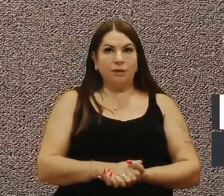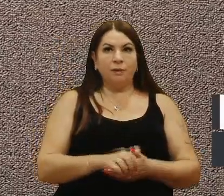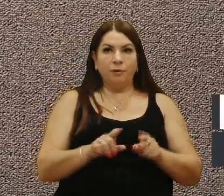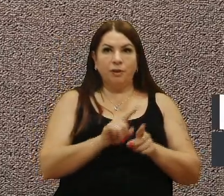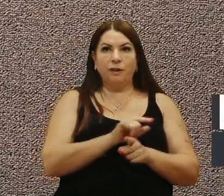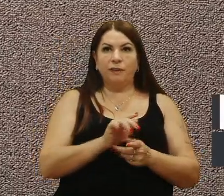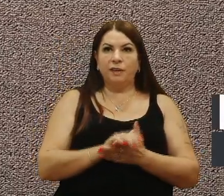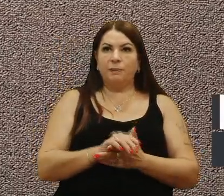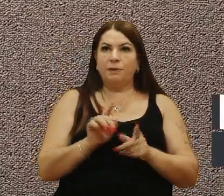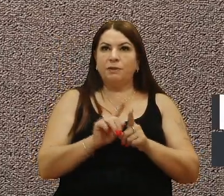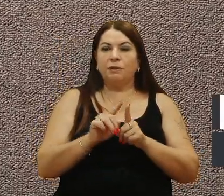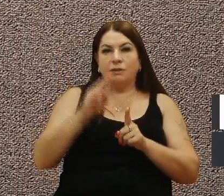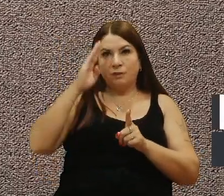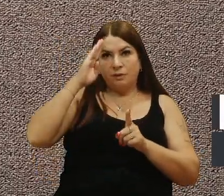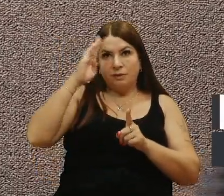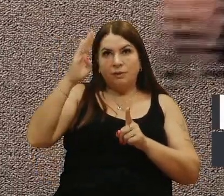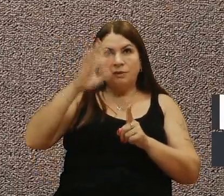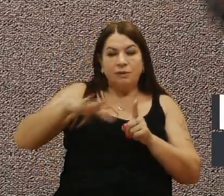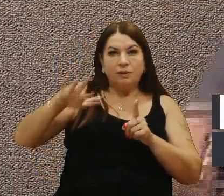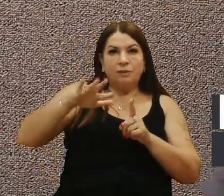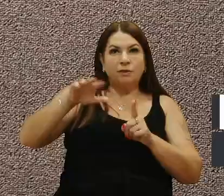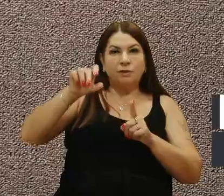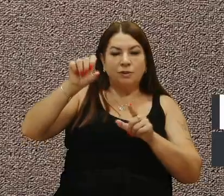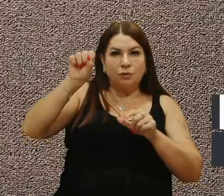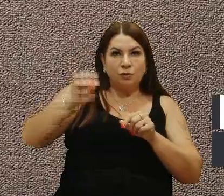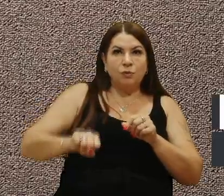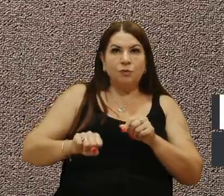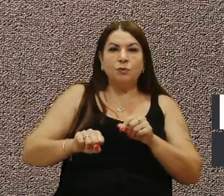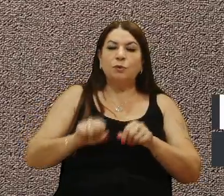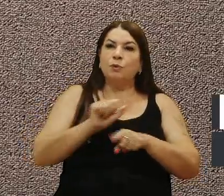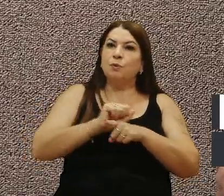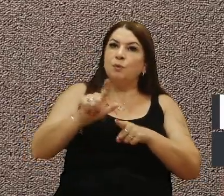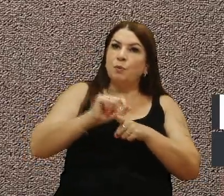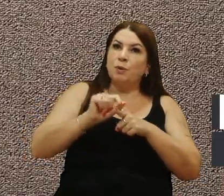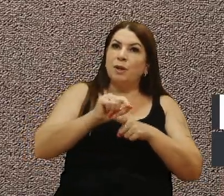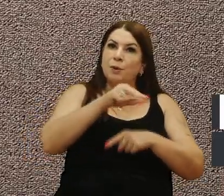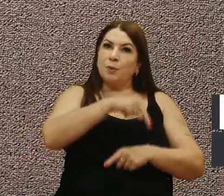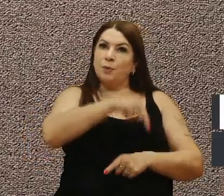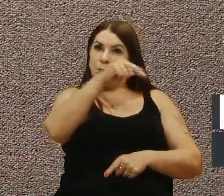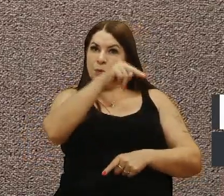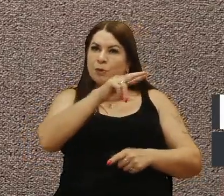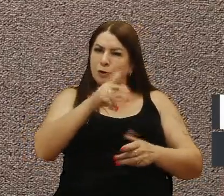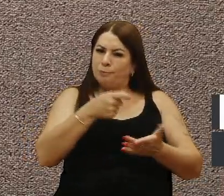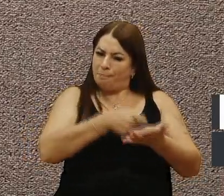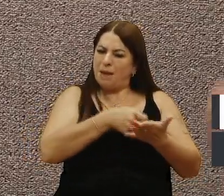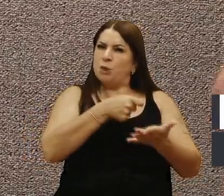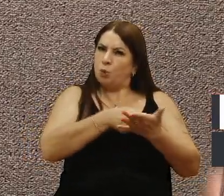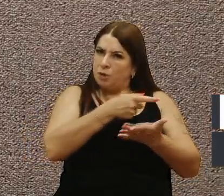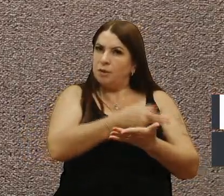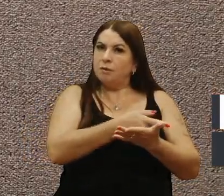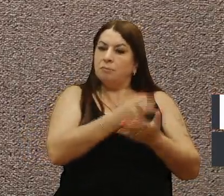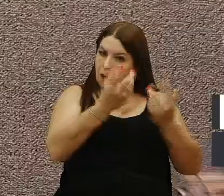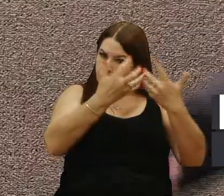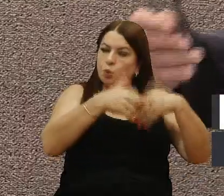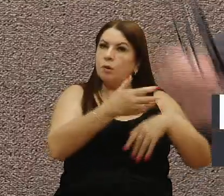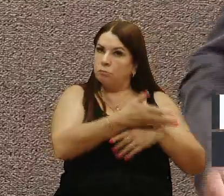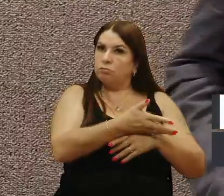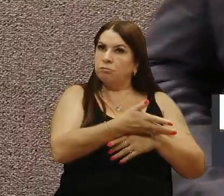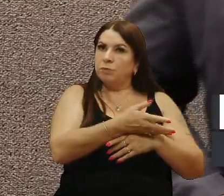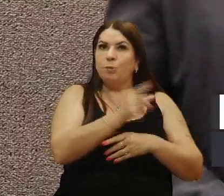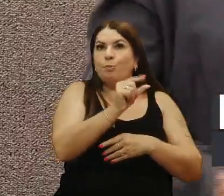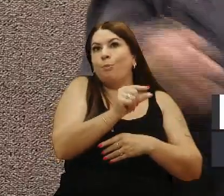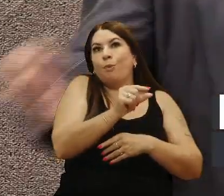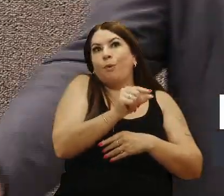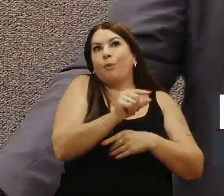para ter um quartel na região sul. E aí alugaram um pavilhão na Zona Norte, tanto as pressionar. Está lá funcionando, só que tem